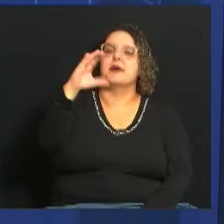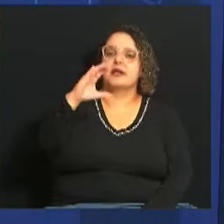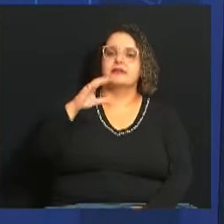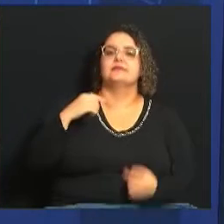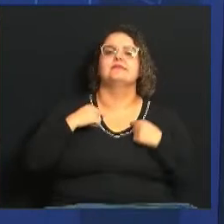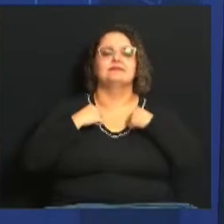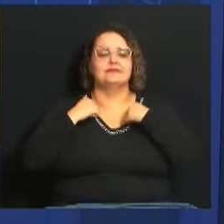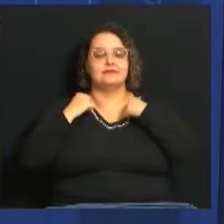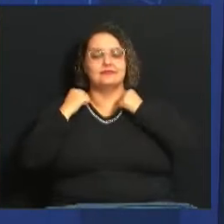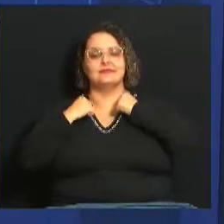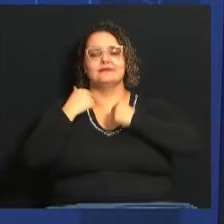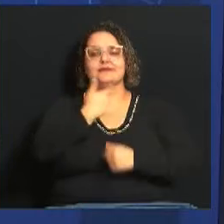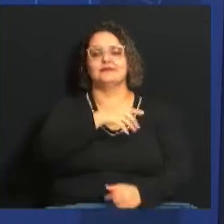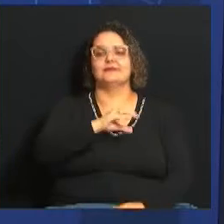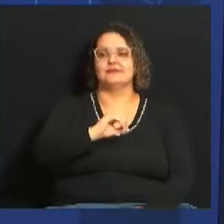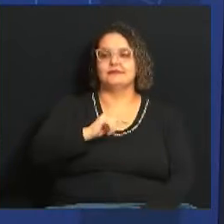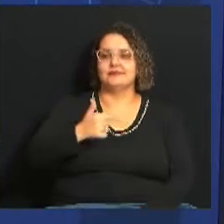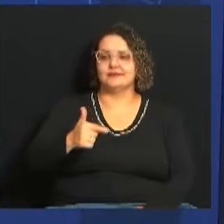Agasalho 2022.